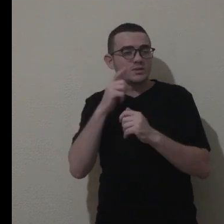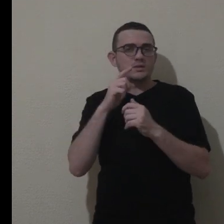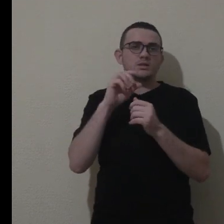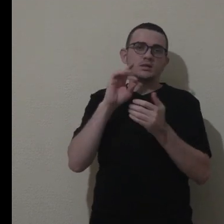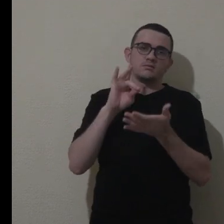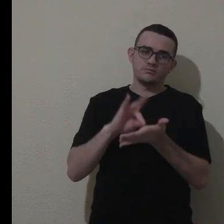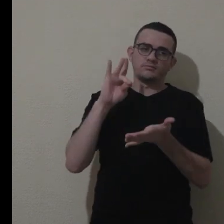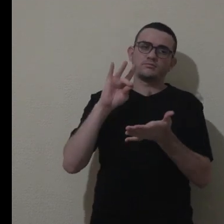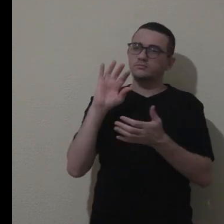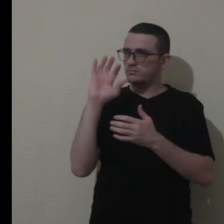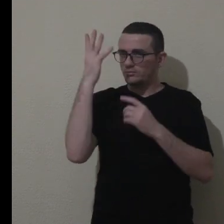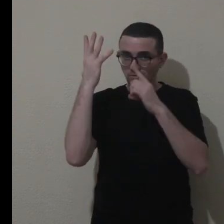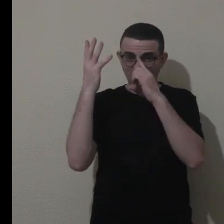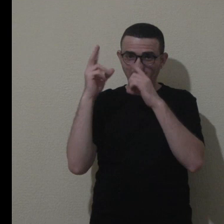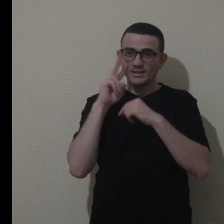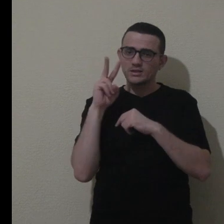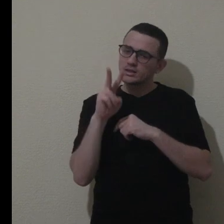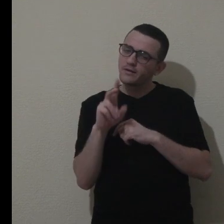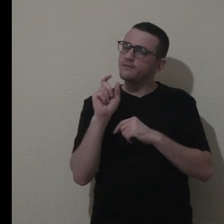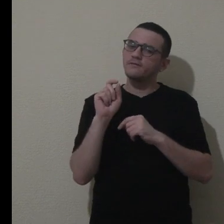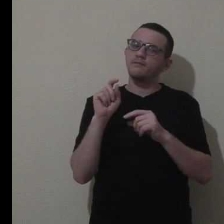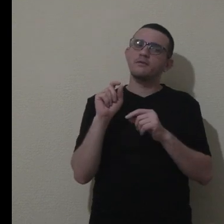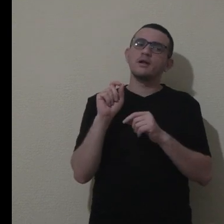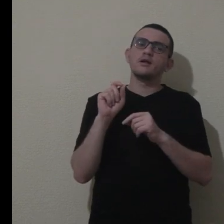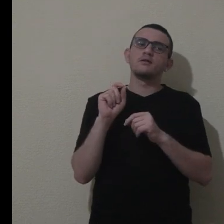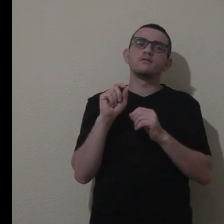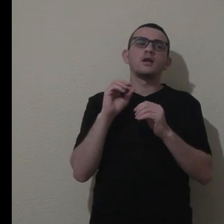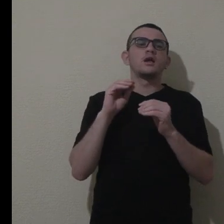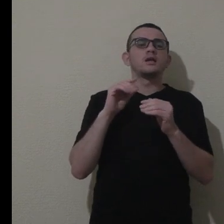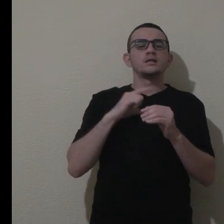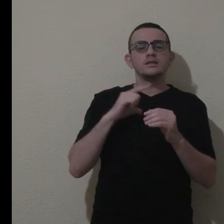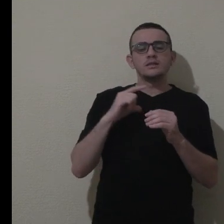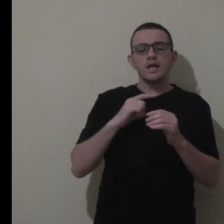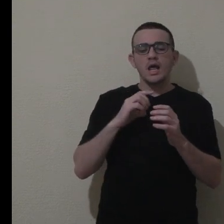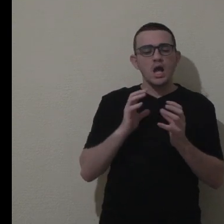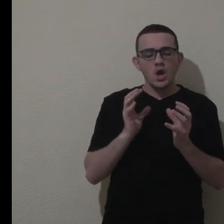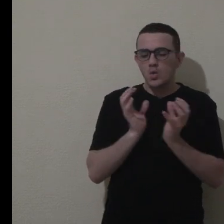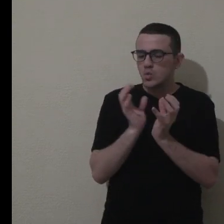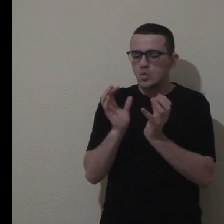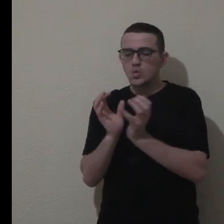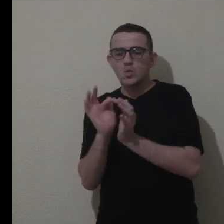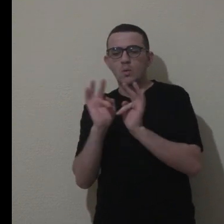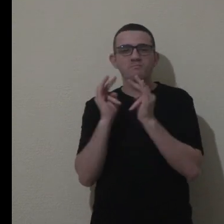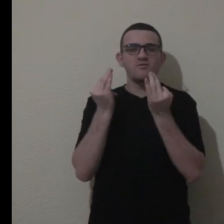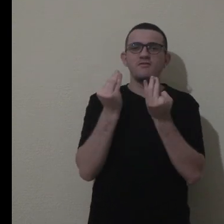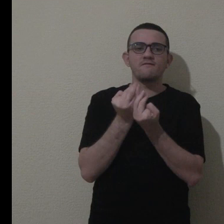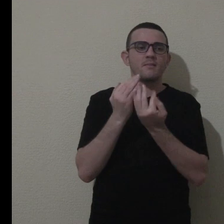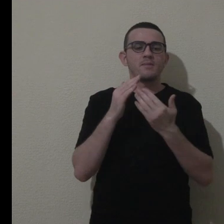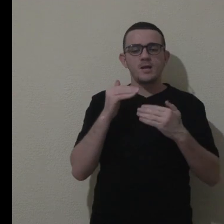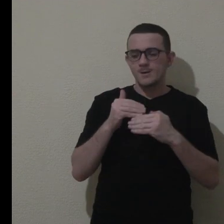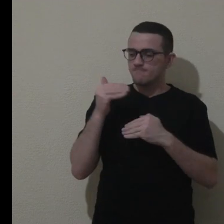isso aconteça. Né? Então, vocês veem até pula gerações que seja a questão